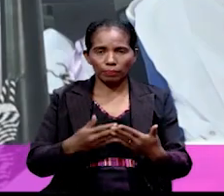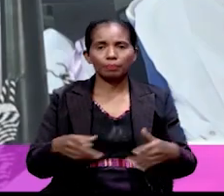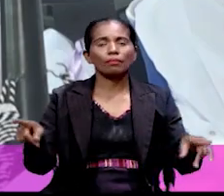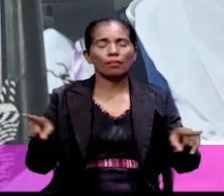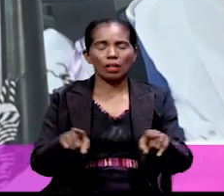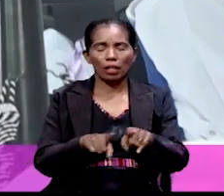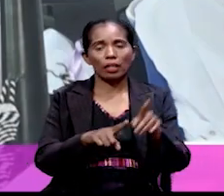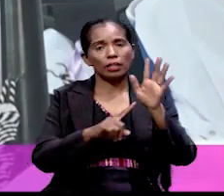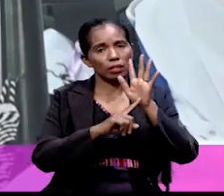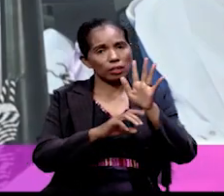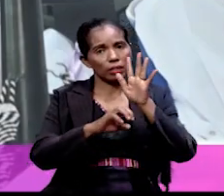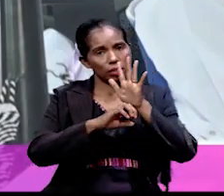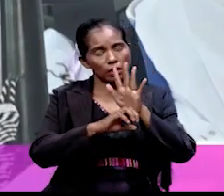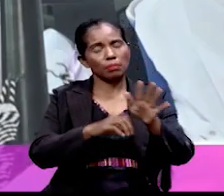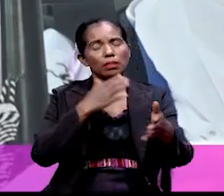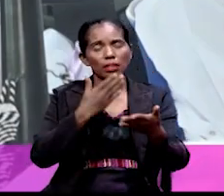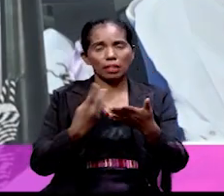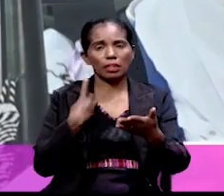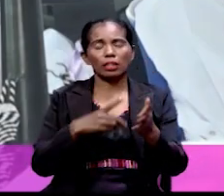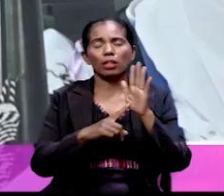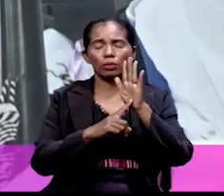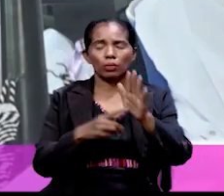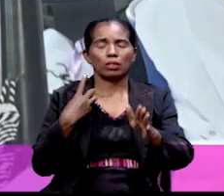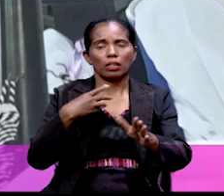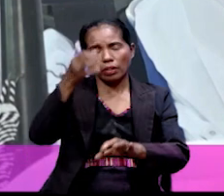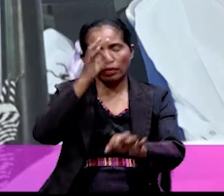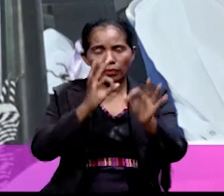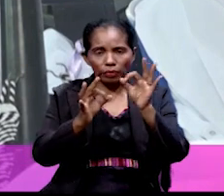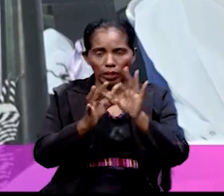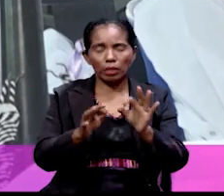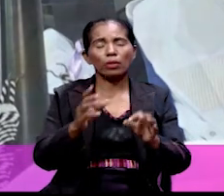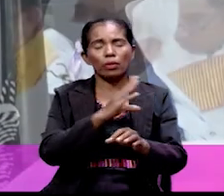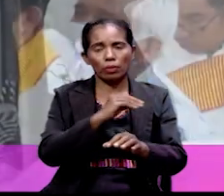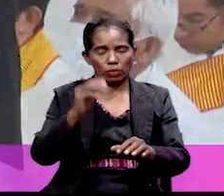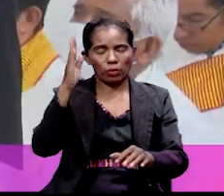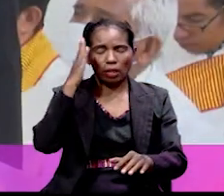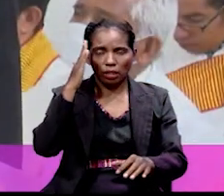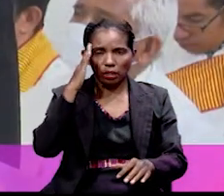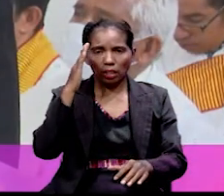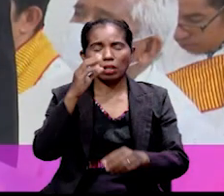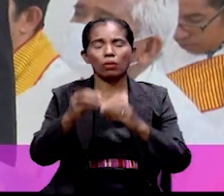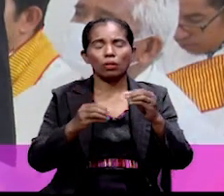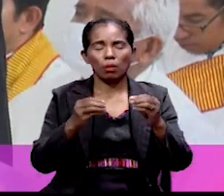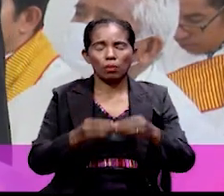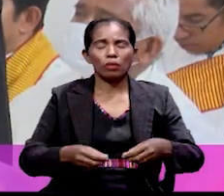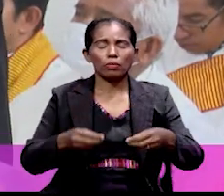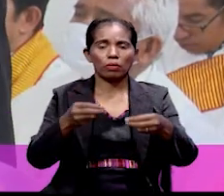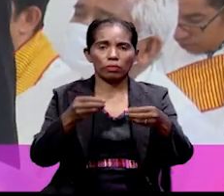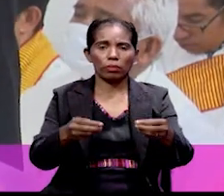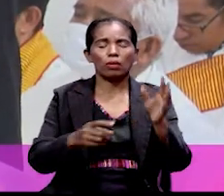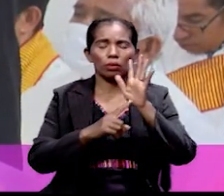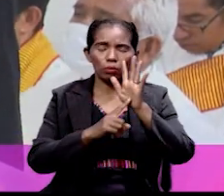motivo no razão ato ita tudo ita ne gratidão no reconhecimento hodi valoriza fases